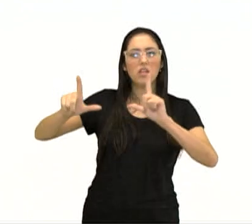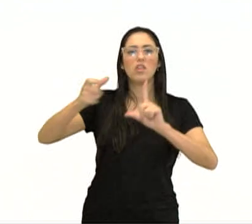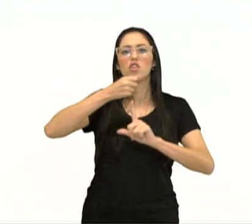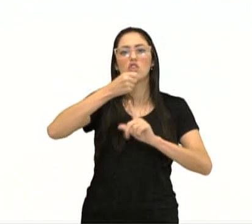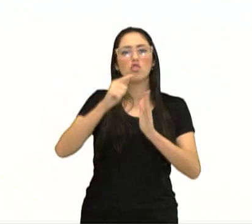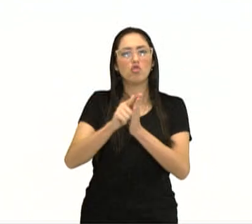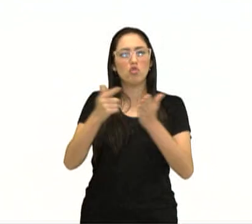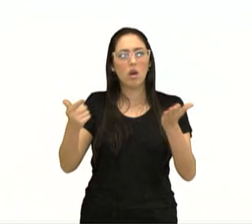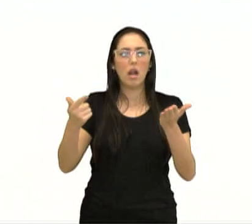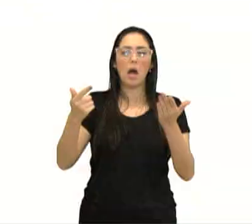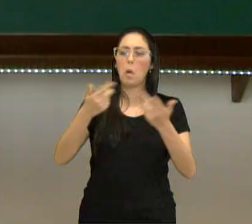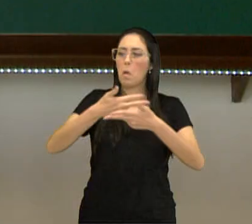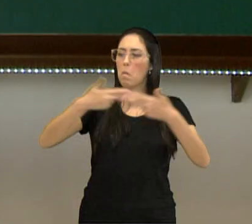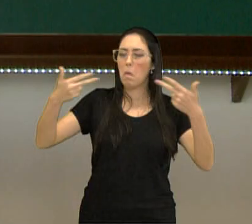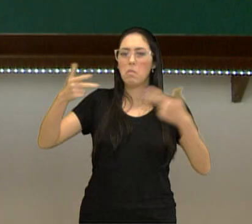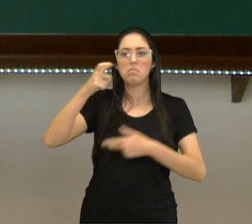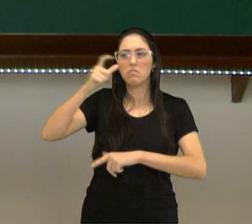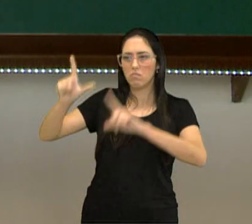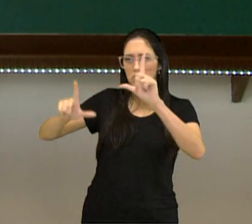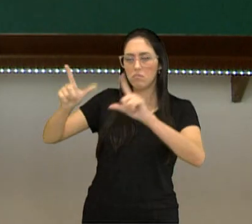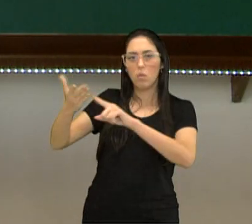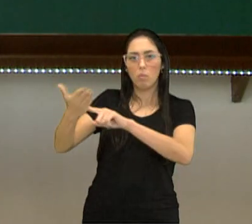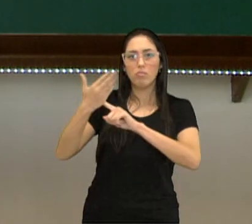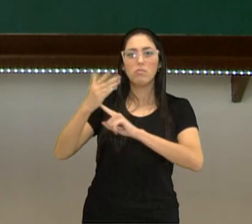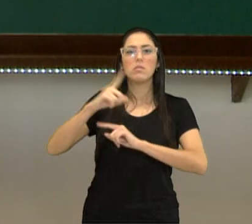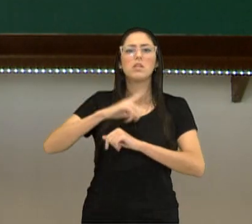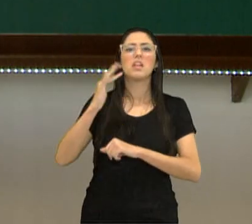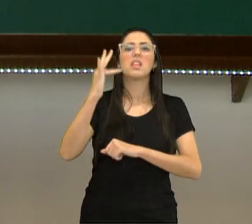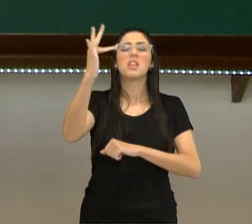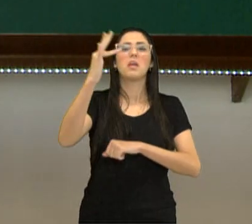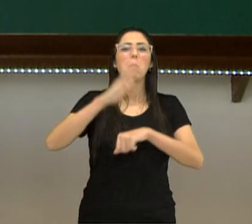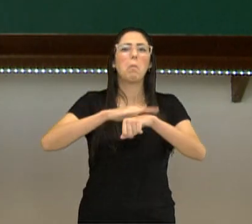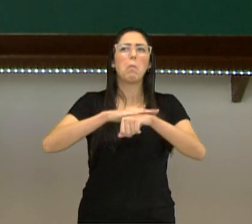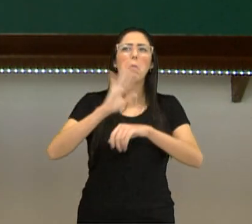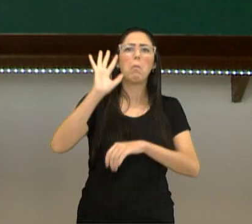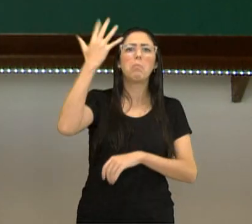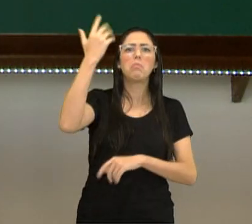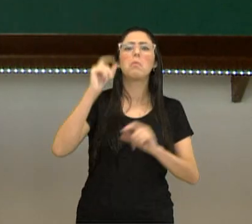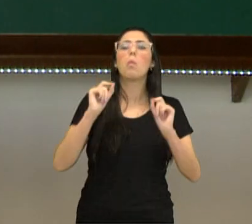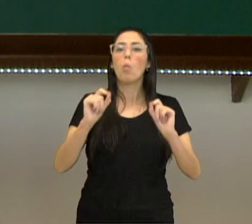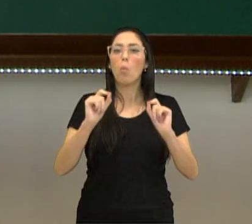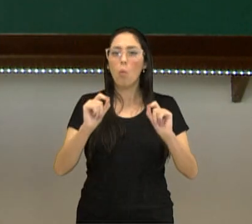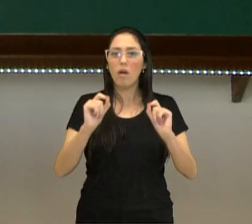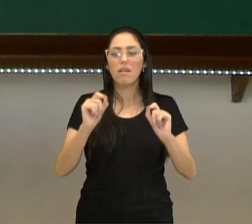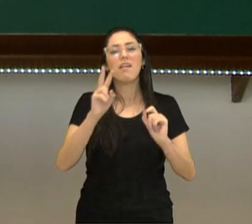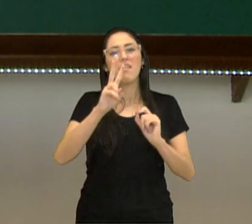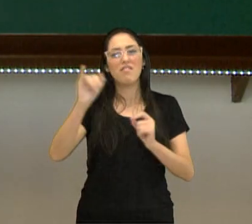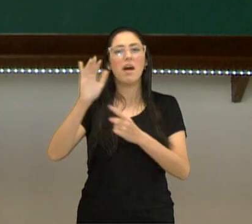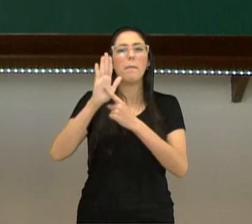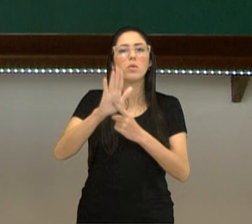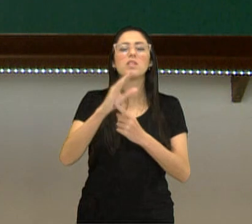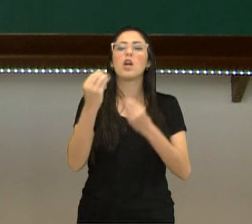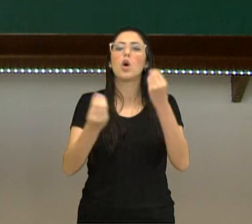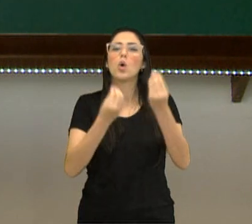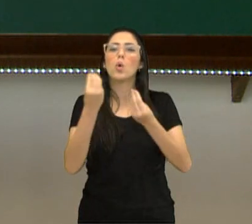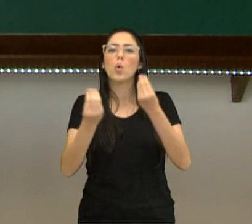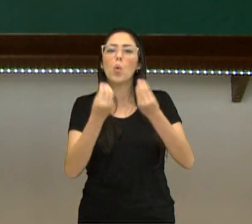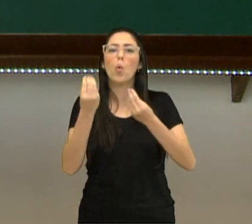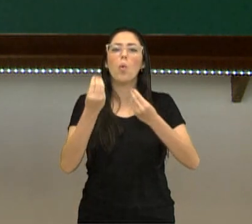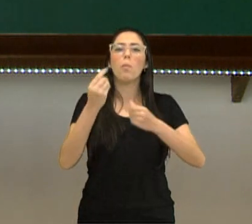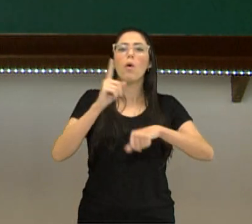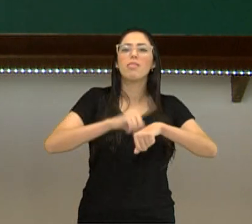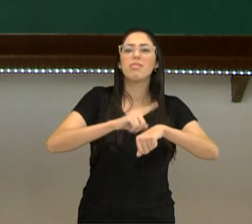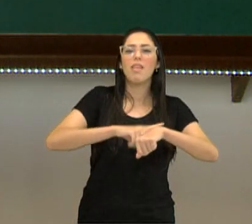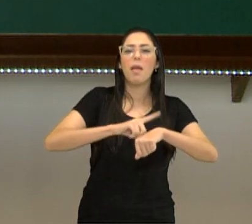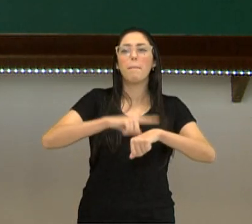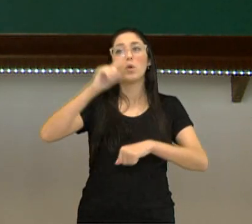vendo o noticiário e aparece lá a previsão do tempo, ela sempre vai dizer para você como estarão as condições da atmosfera naquele